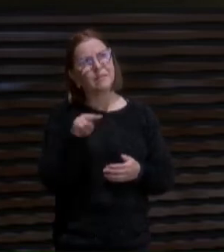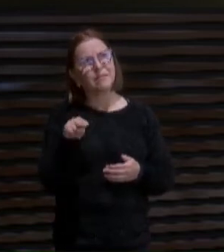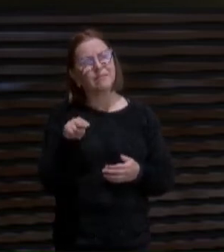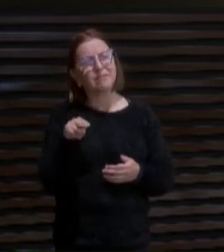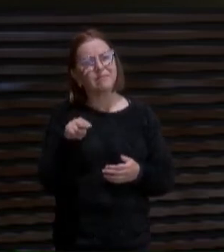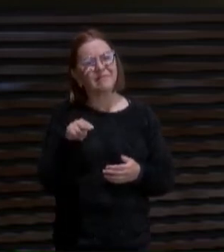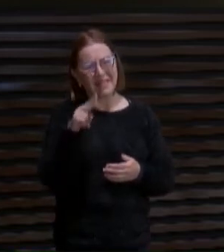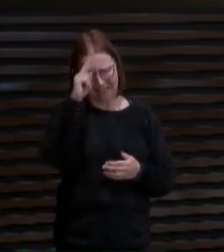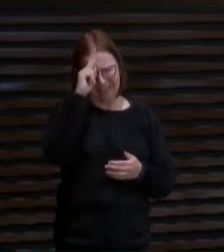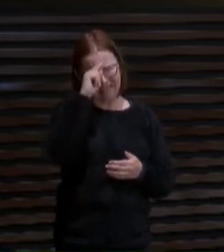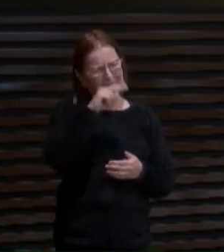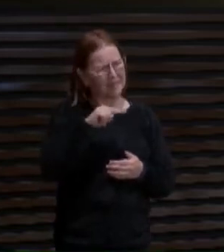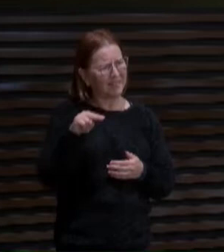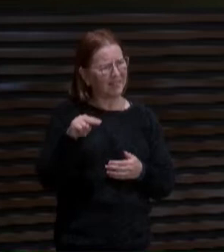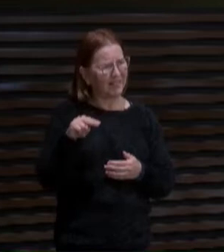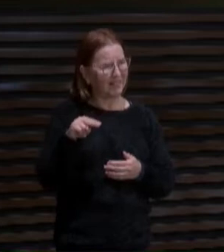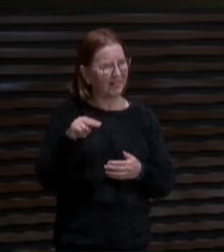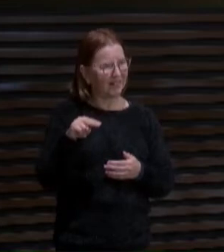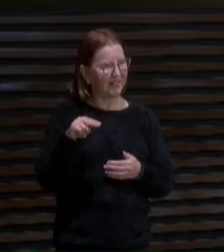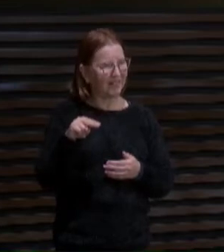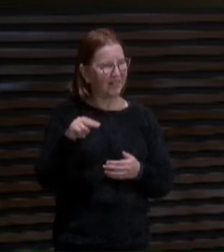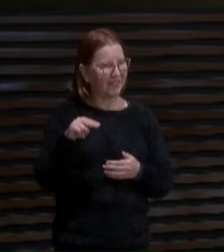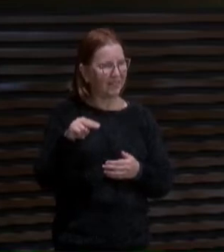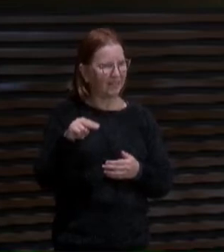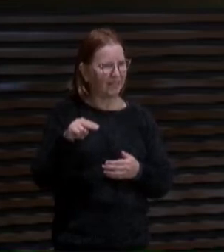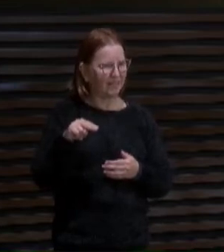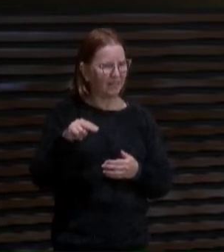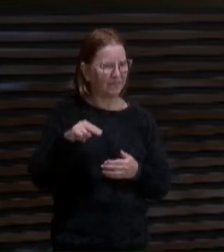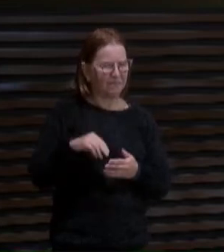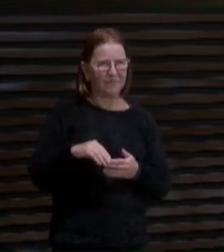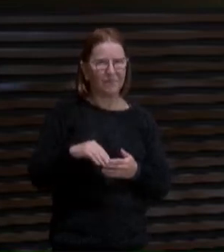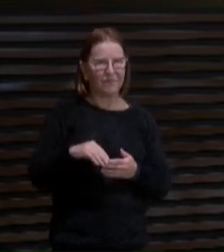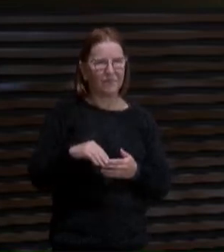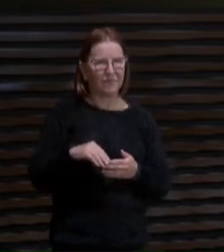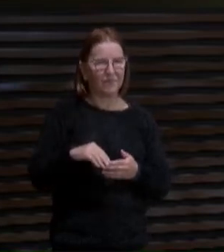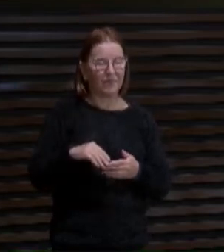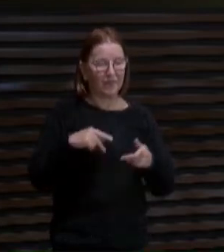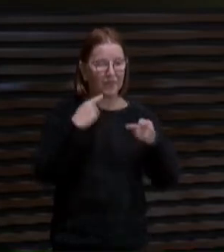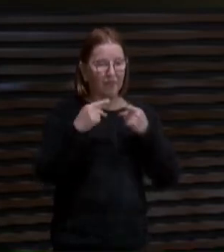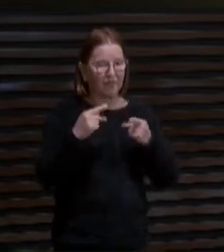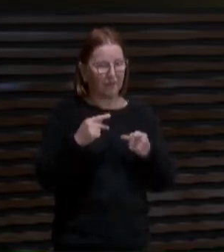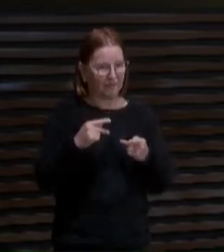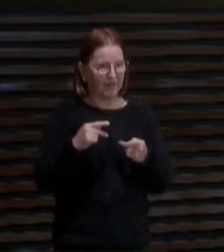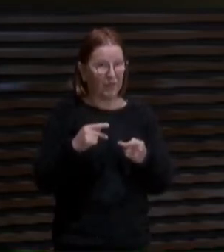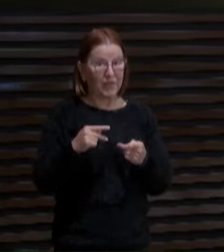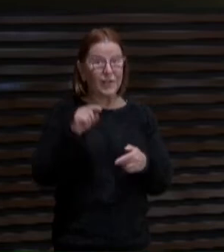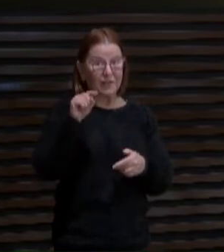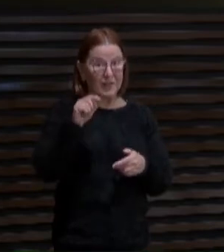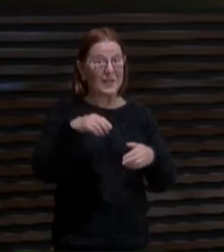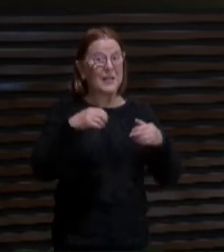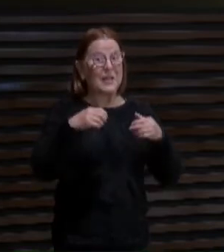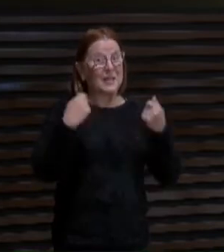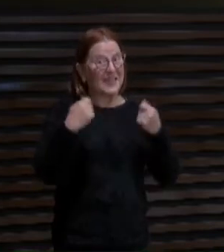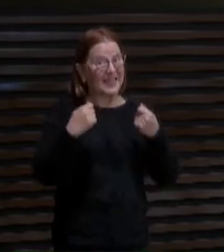você lembra o nome dele o Steven holson ele falou uma coisa interessante ele falou assim você precisa acessar